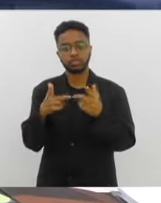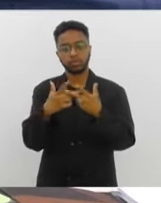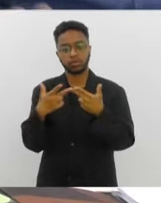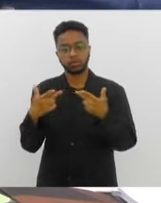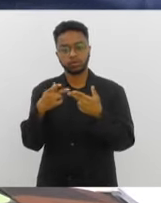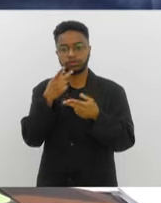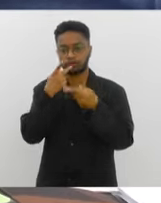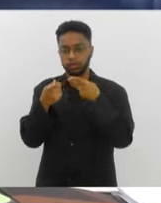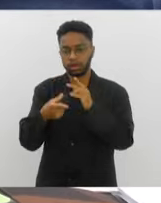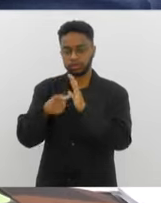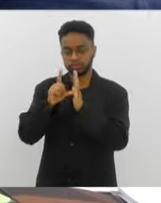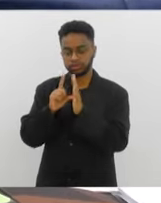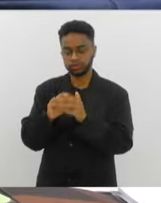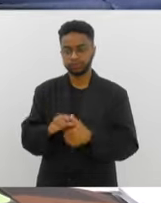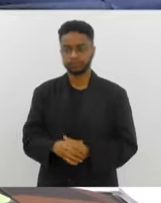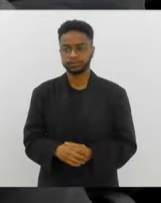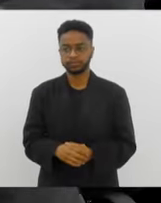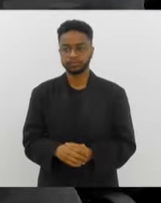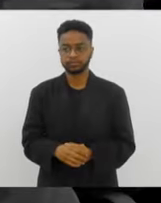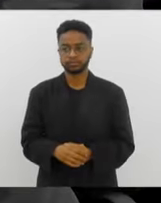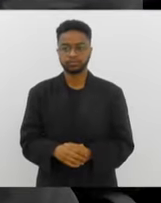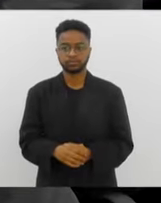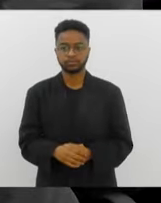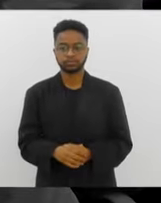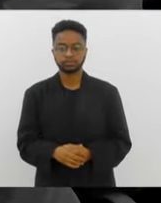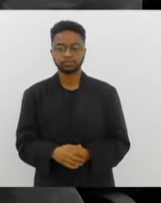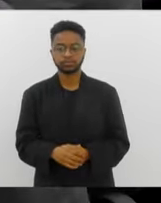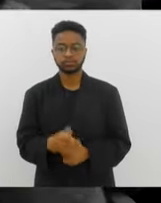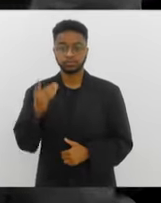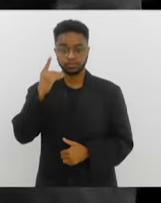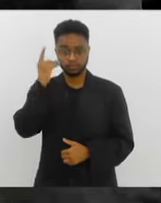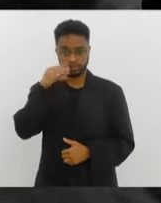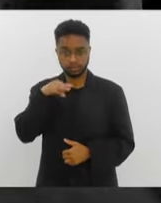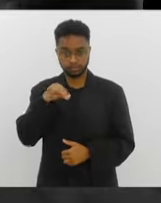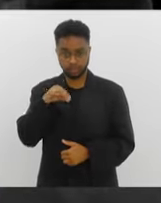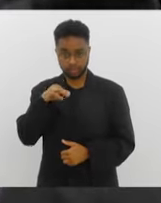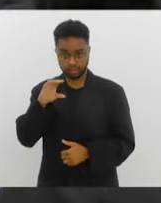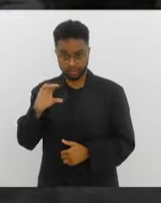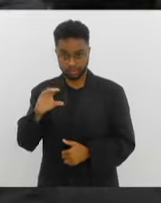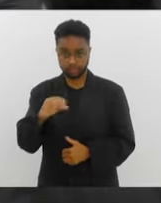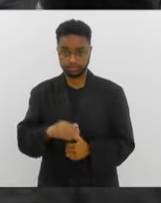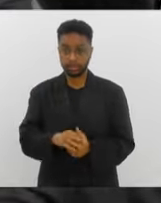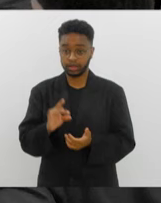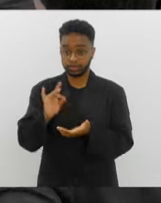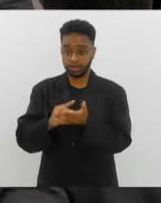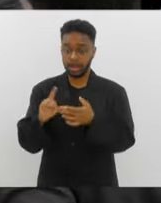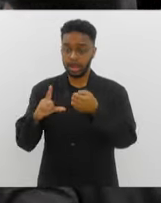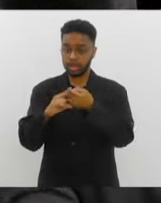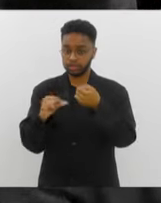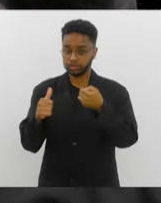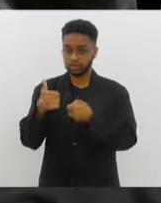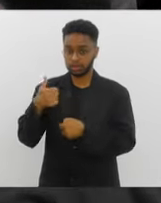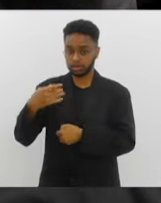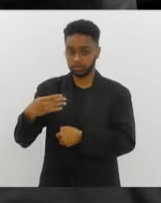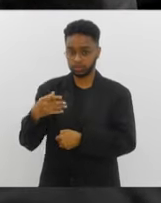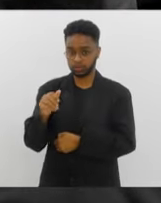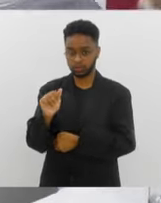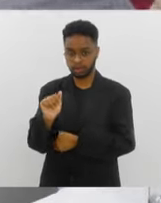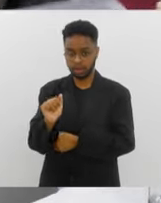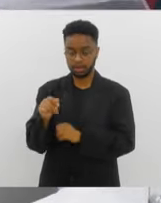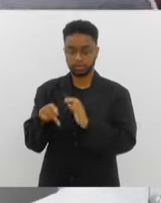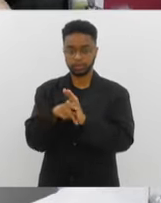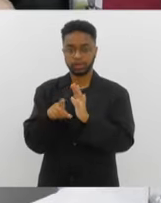levantados. Senhor presidente. Deputado Cozzolino. Deputado Mink, na realidade, o que o artigo 14A da